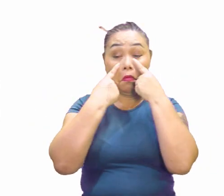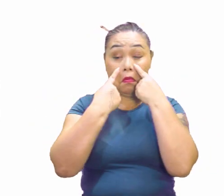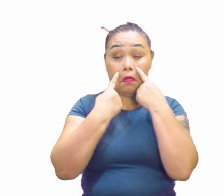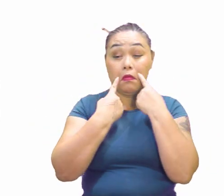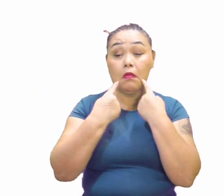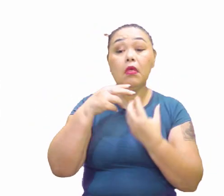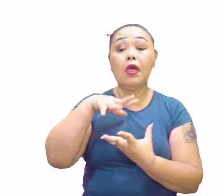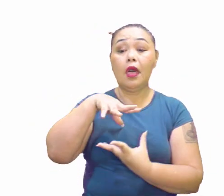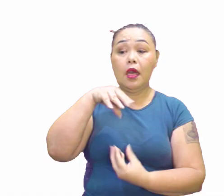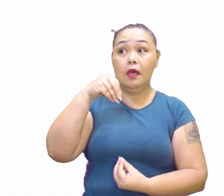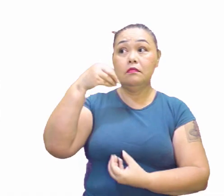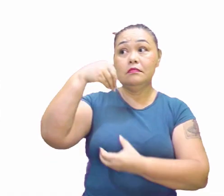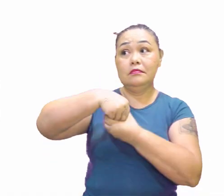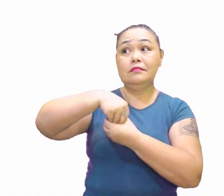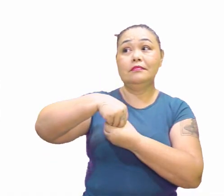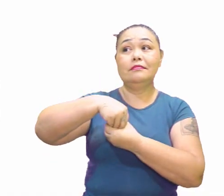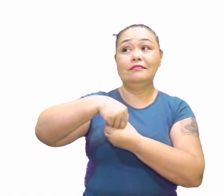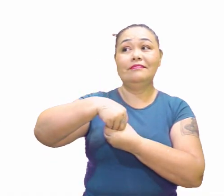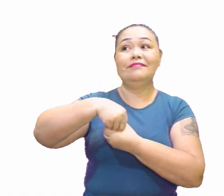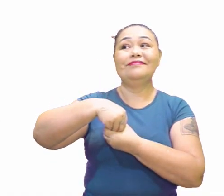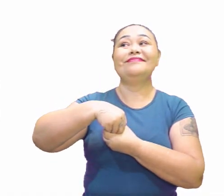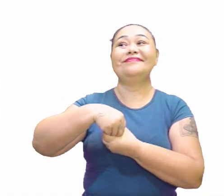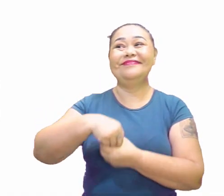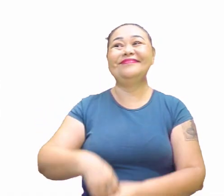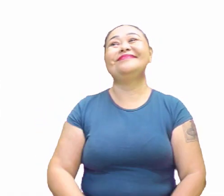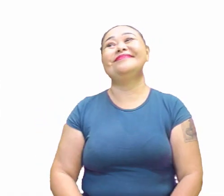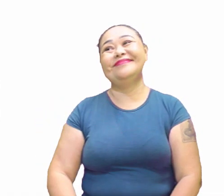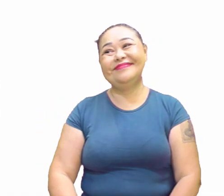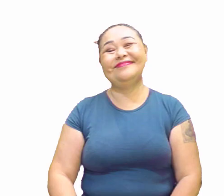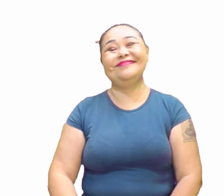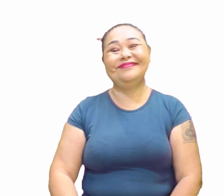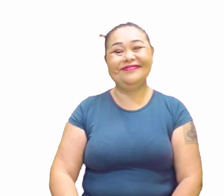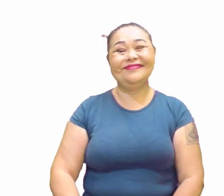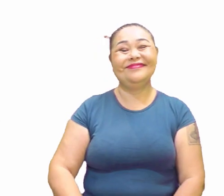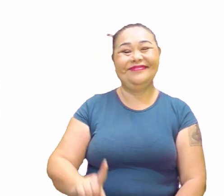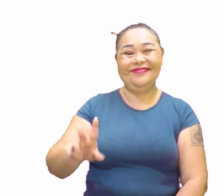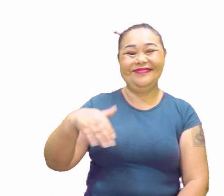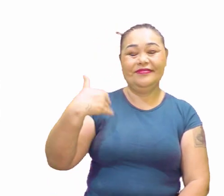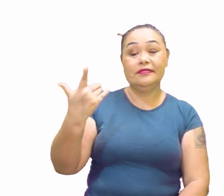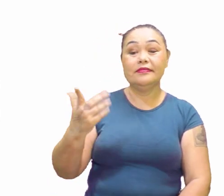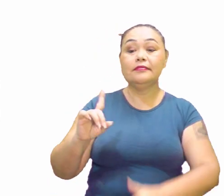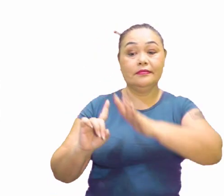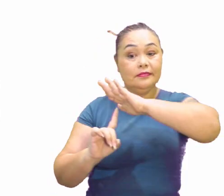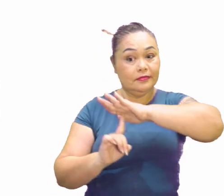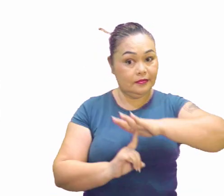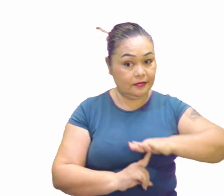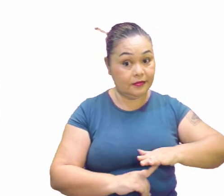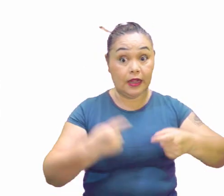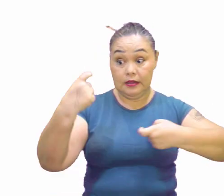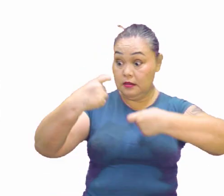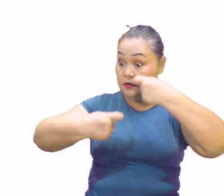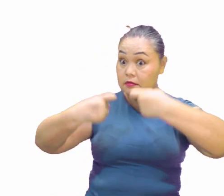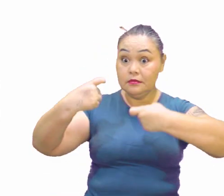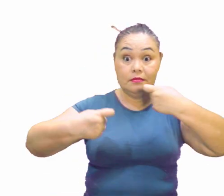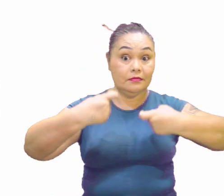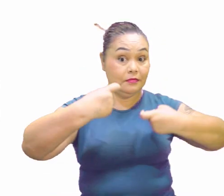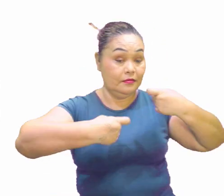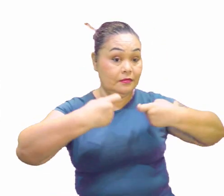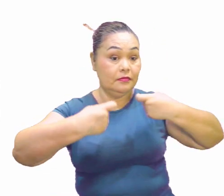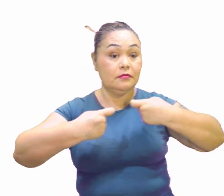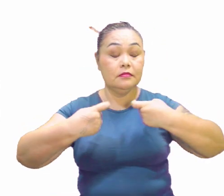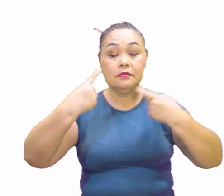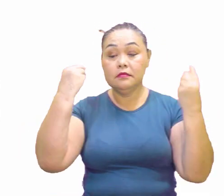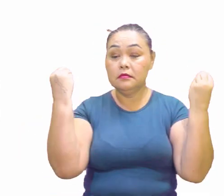já é um autor desconhecido. E aí, saindo da depressão, agora o tema é guerra. Eu vou